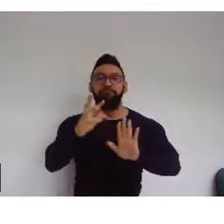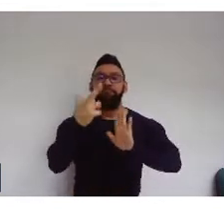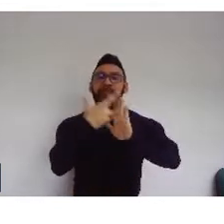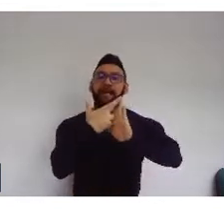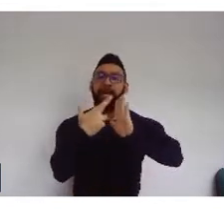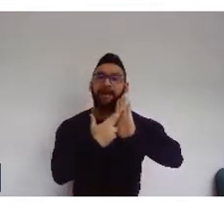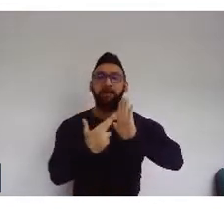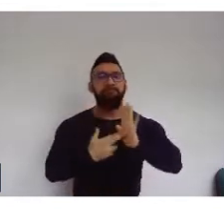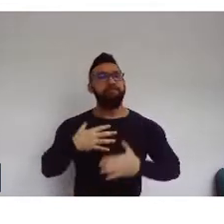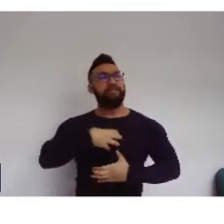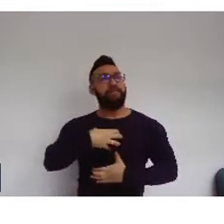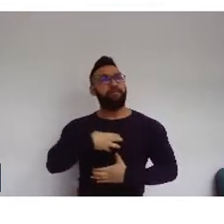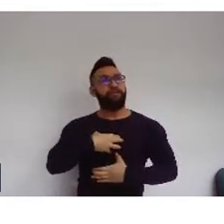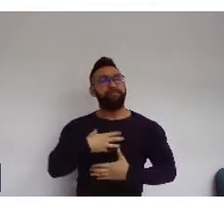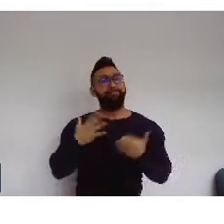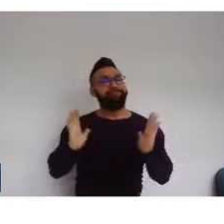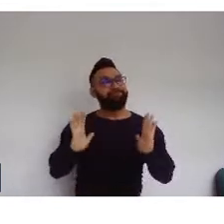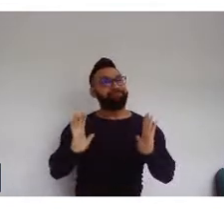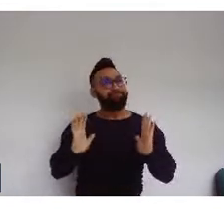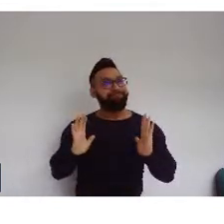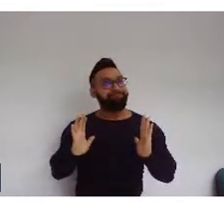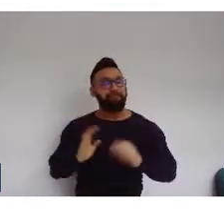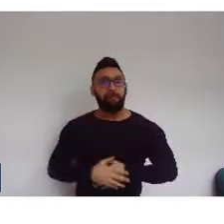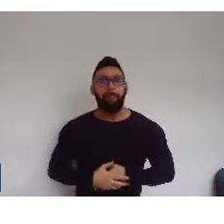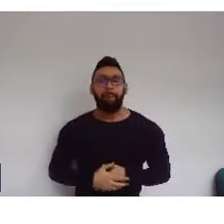Isso não é sempre assim, não é nem